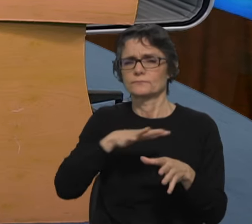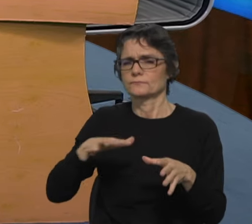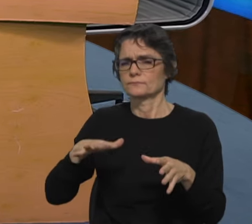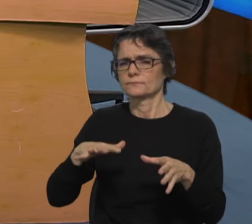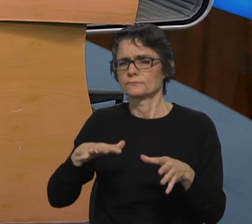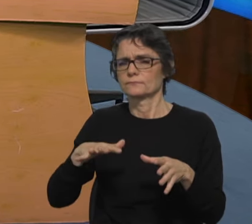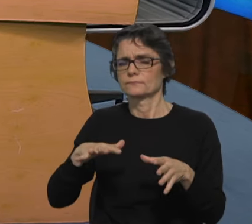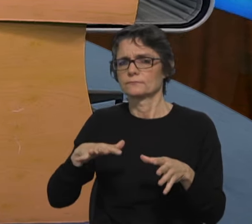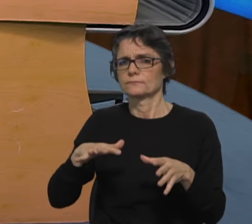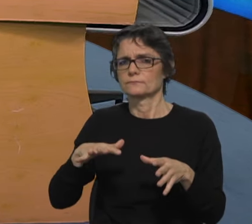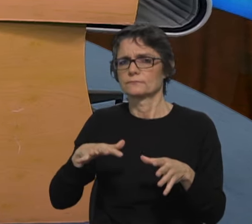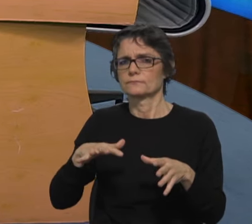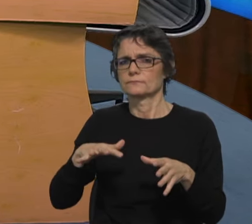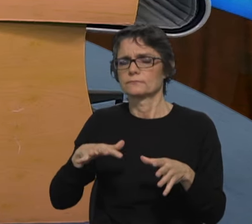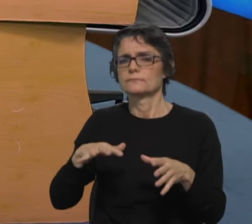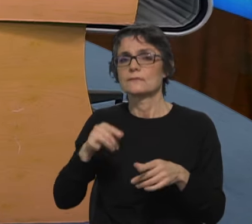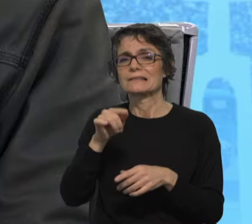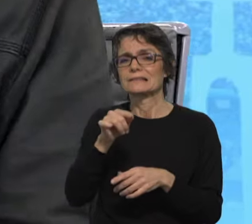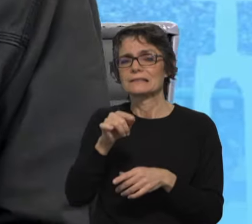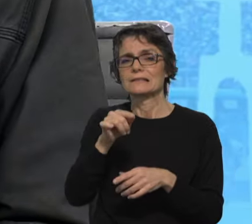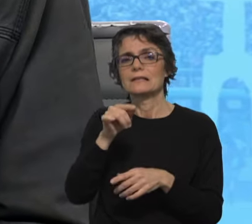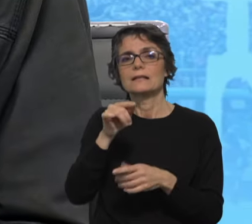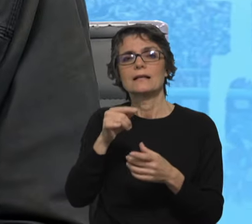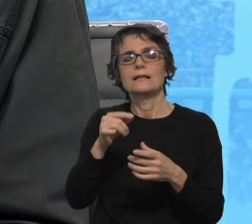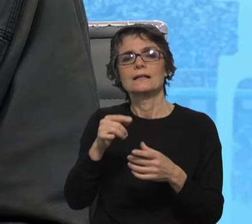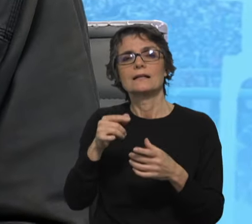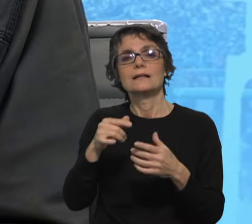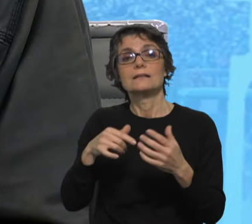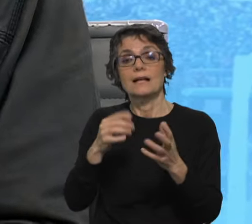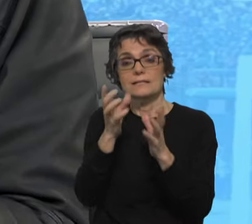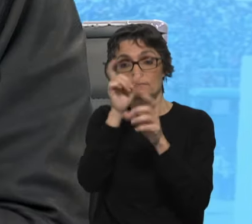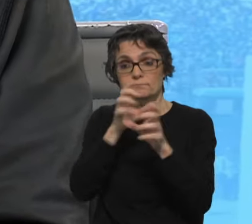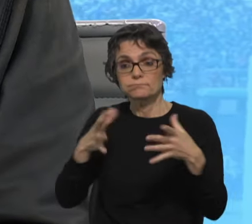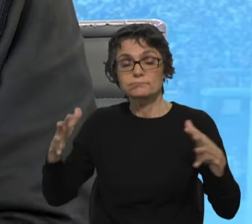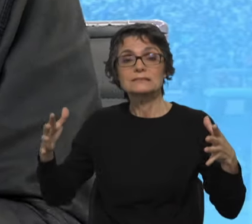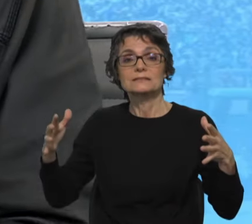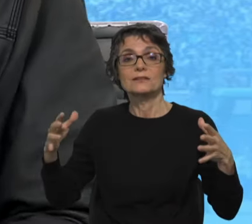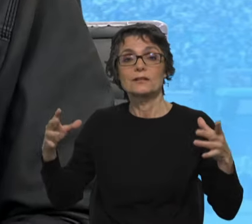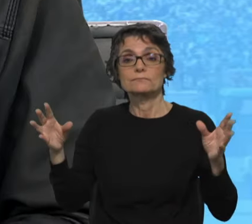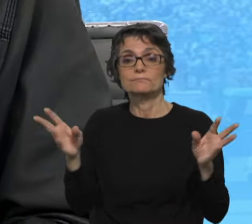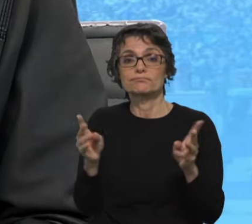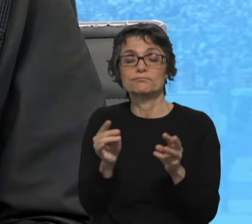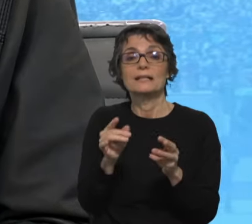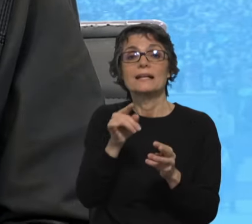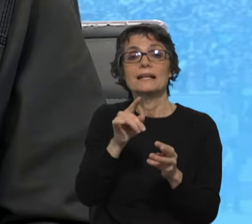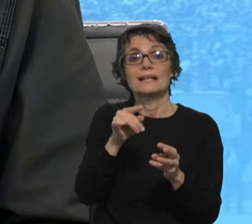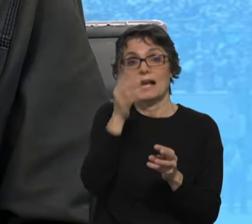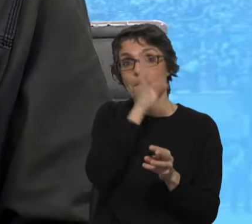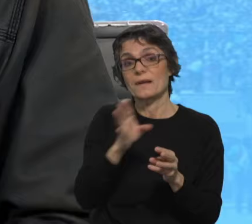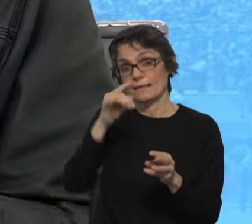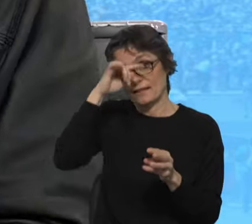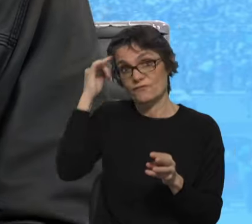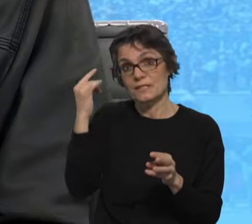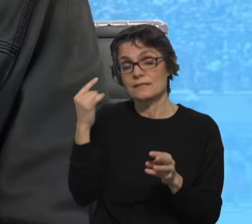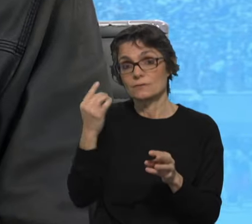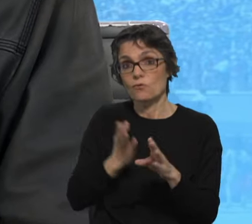que a população se foi se foi jindo foi foi Seme difícil manter essas próprias tradições não é